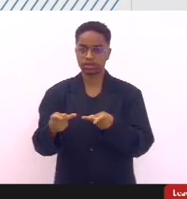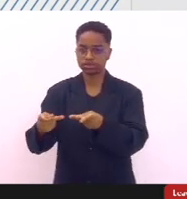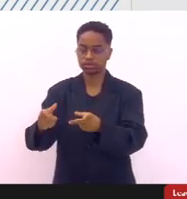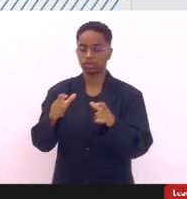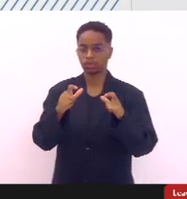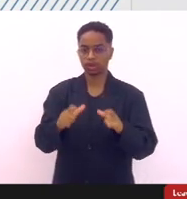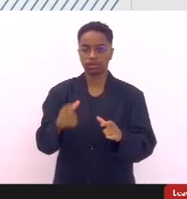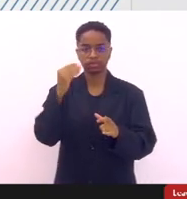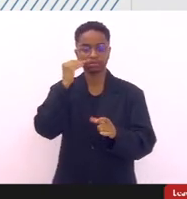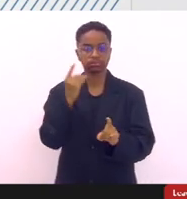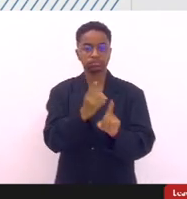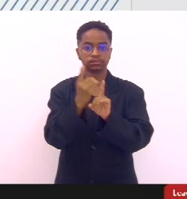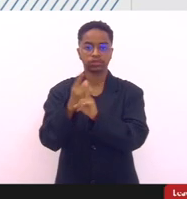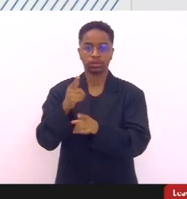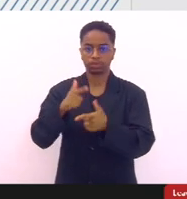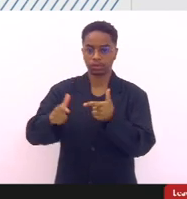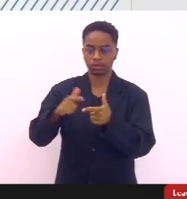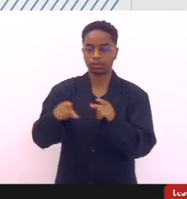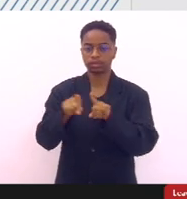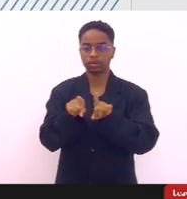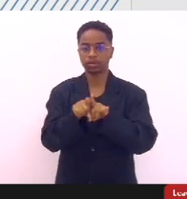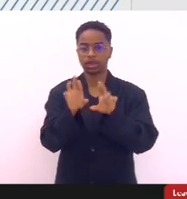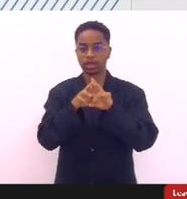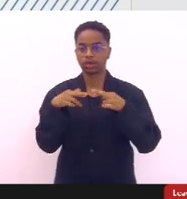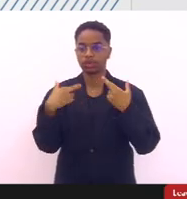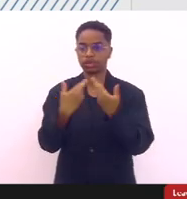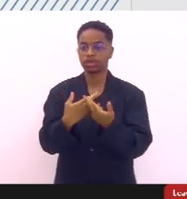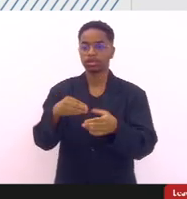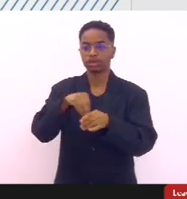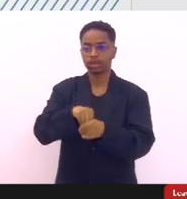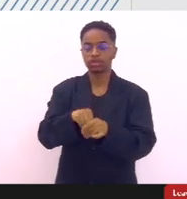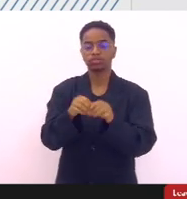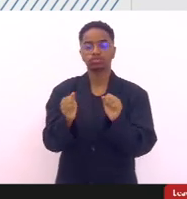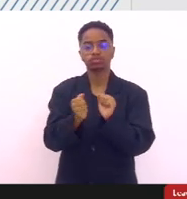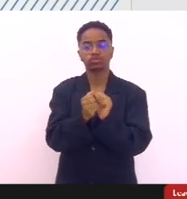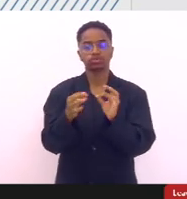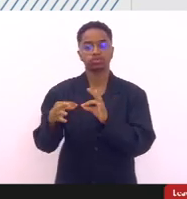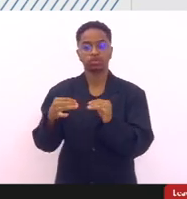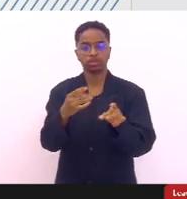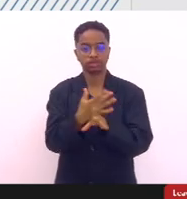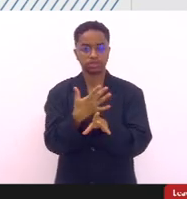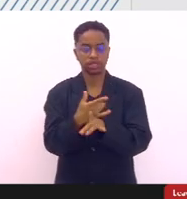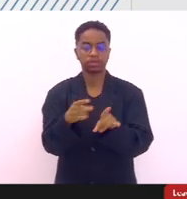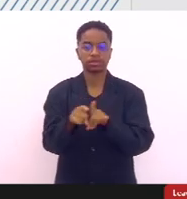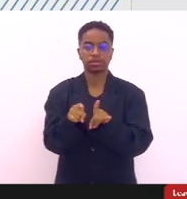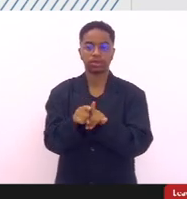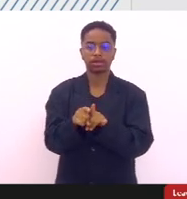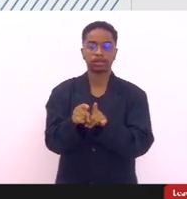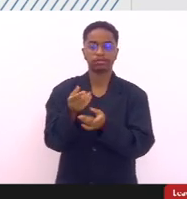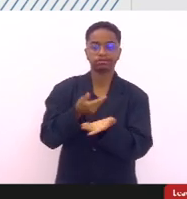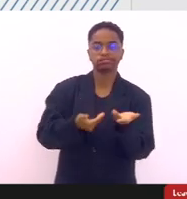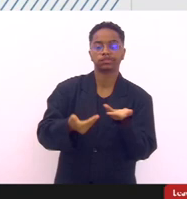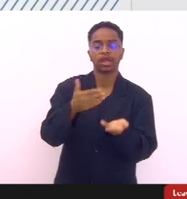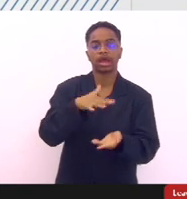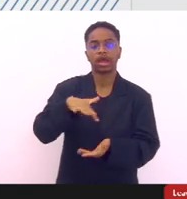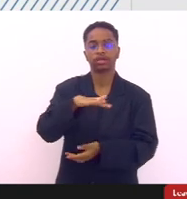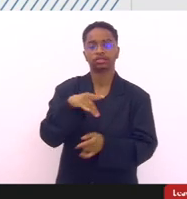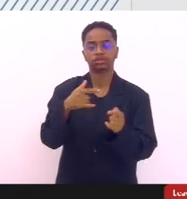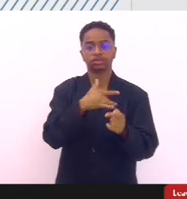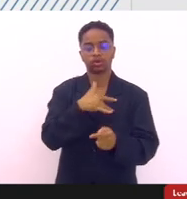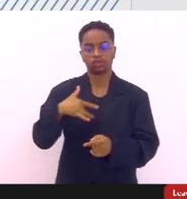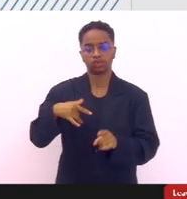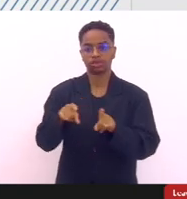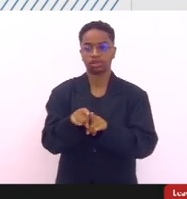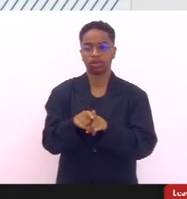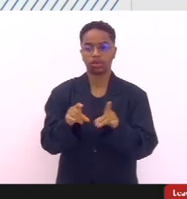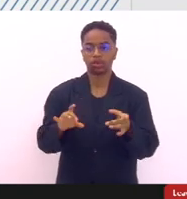problemas, reuniões internas e com os municípios para construção de todos os fluxos da saúde intra e extra muros, e o grupo condutor estadual